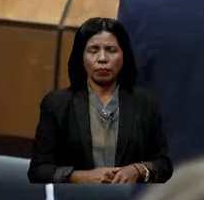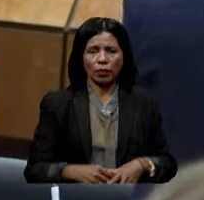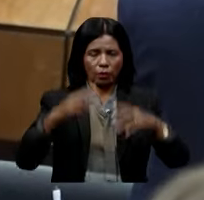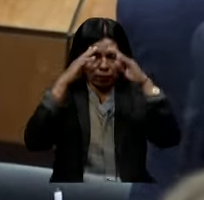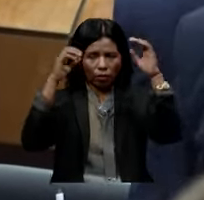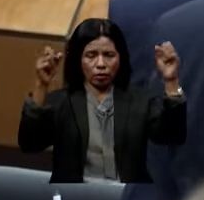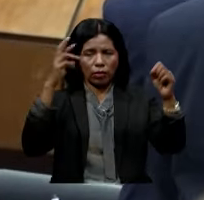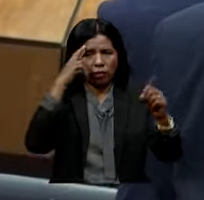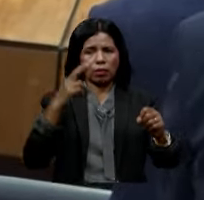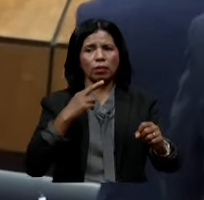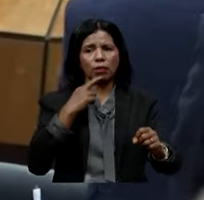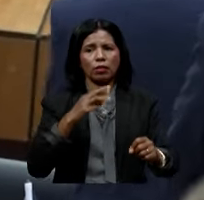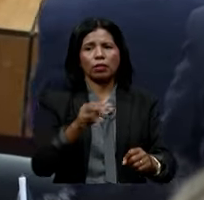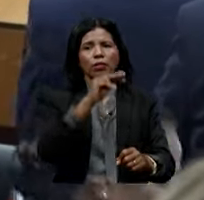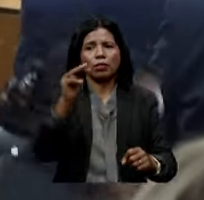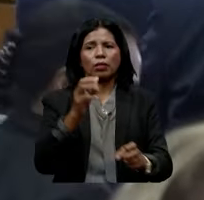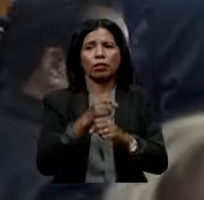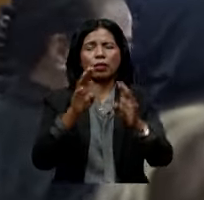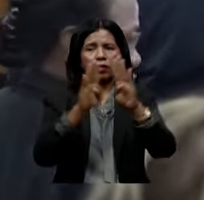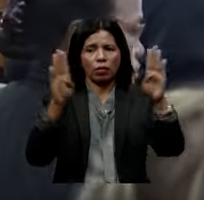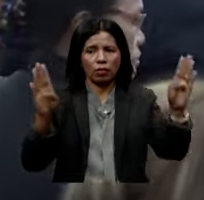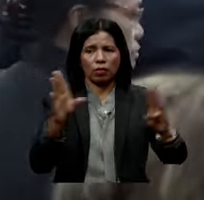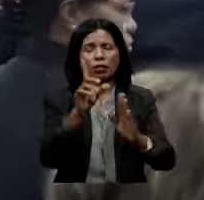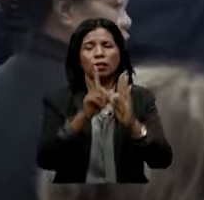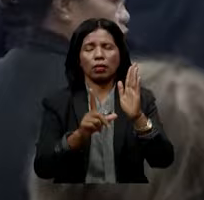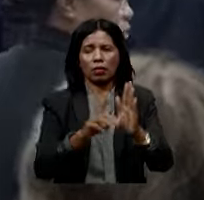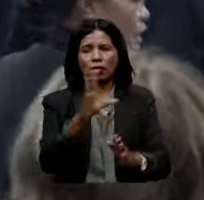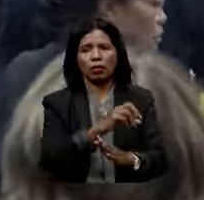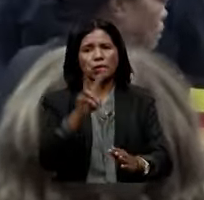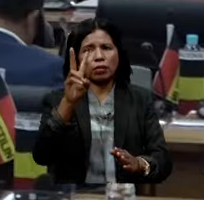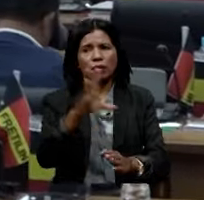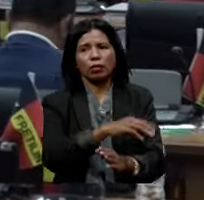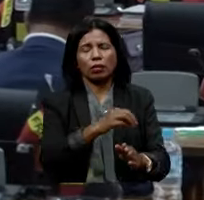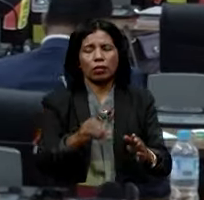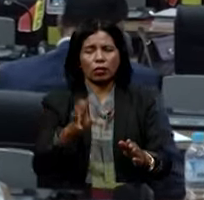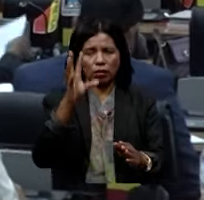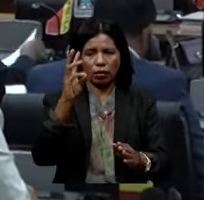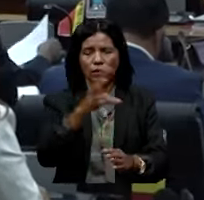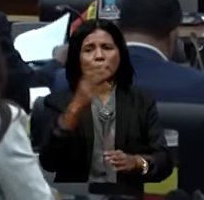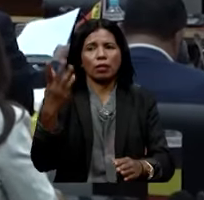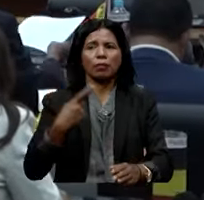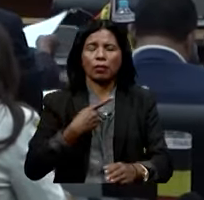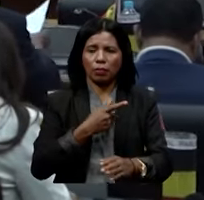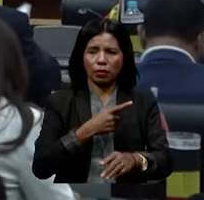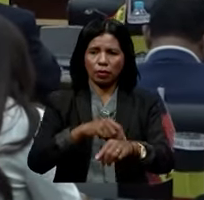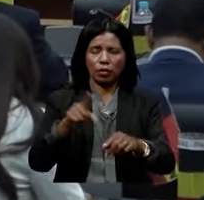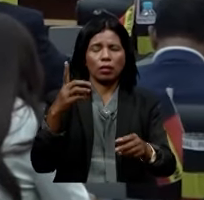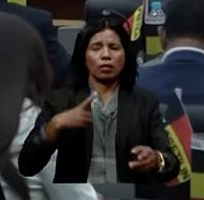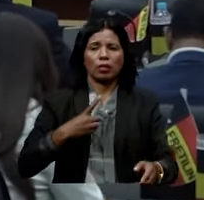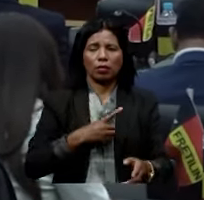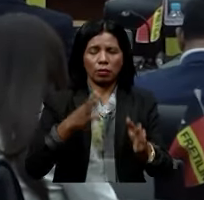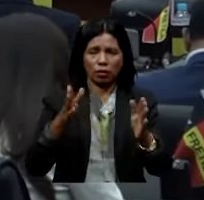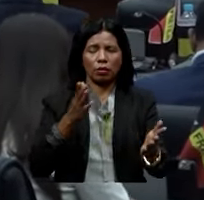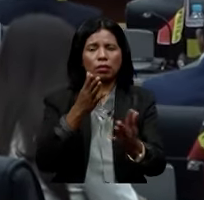Presidente da República Zira Mzorta segunda NEM ao abertura à sessão legislativa da RUAC e a legislatura da NEM e a Parlamento Nacional já foi deputado Cira